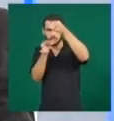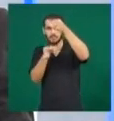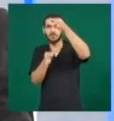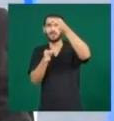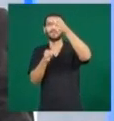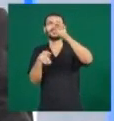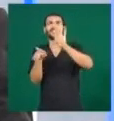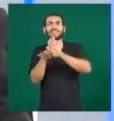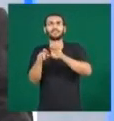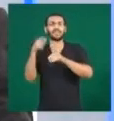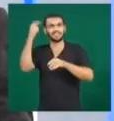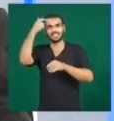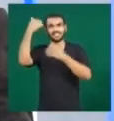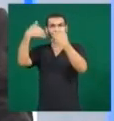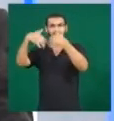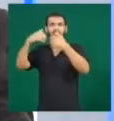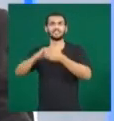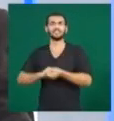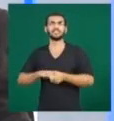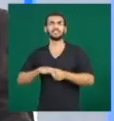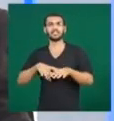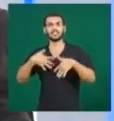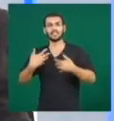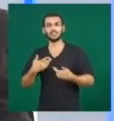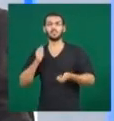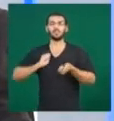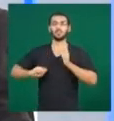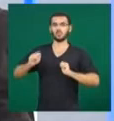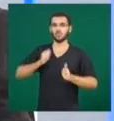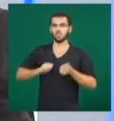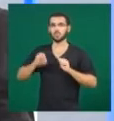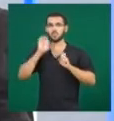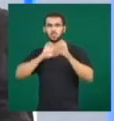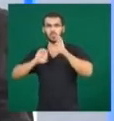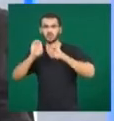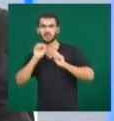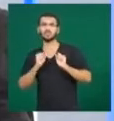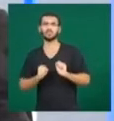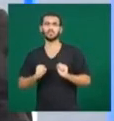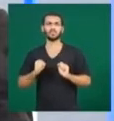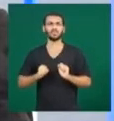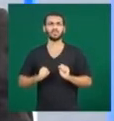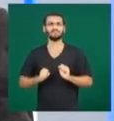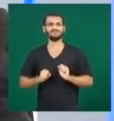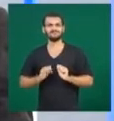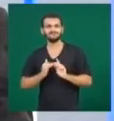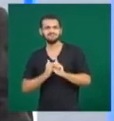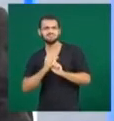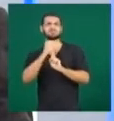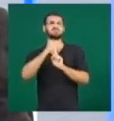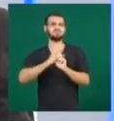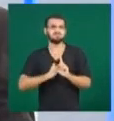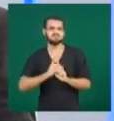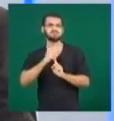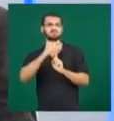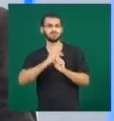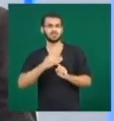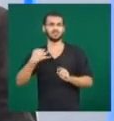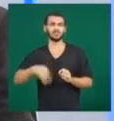o estresse, a ansiedade, pode alterar esse processo de regulação da dor. E algo que